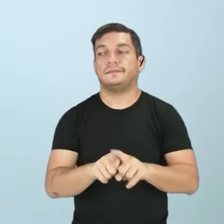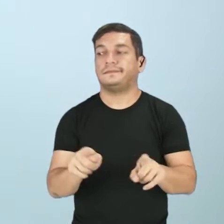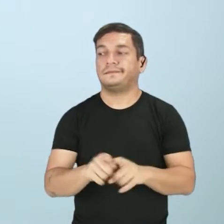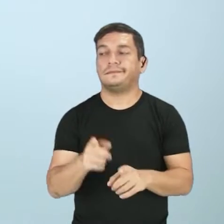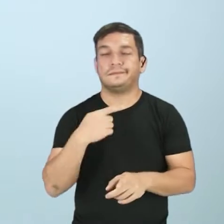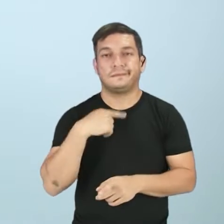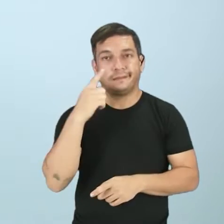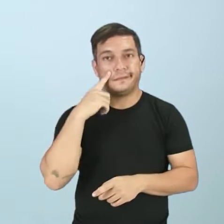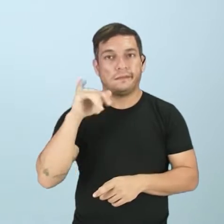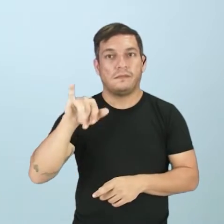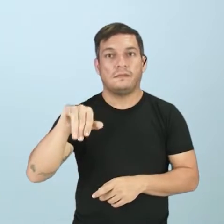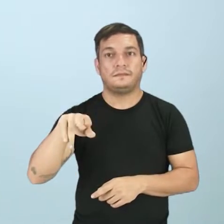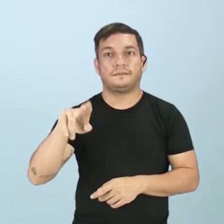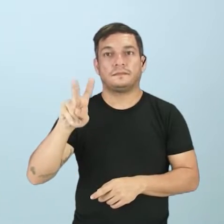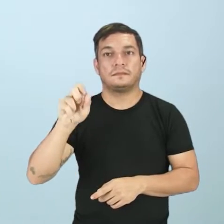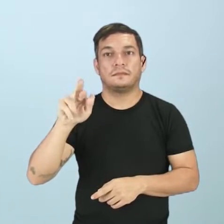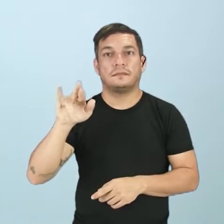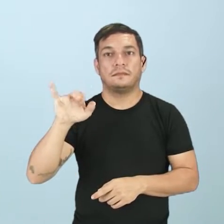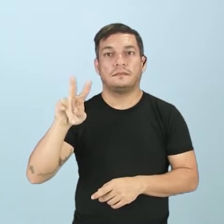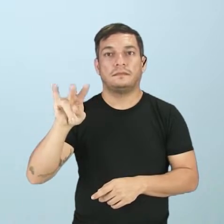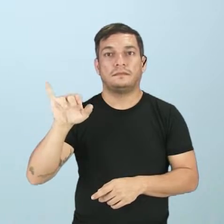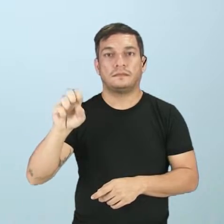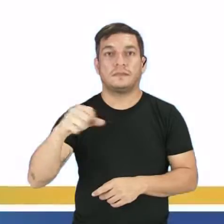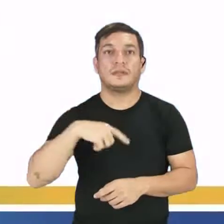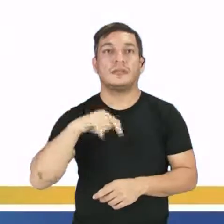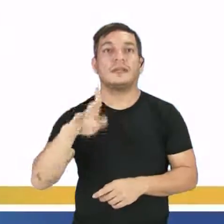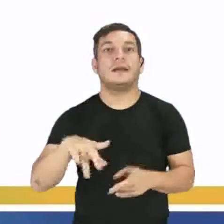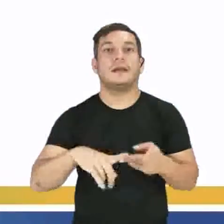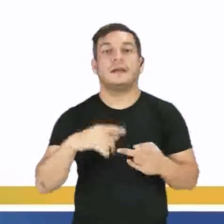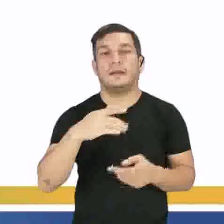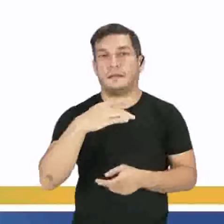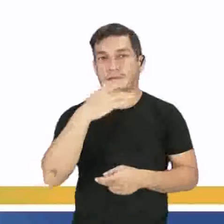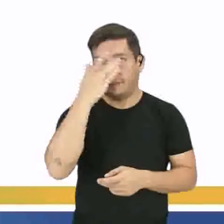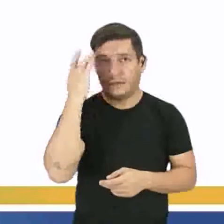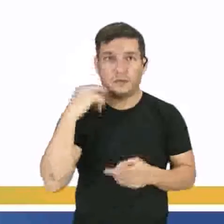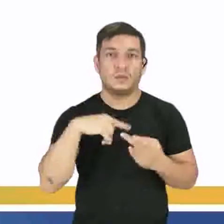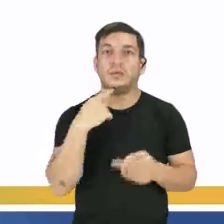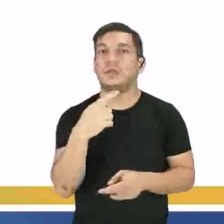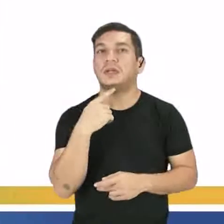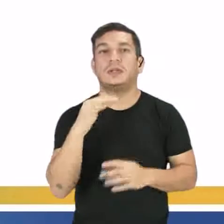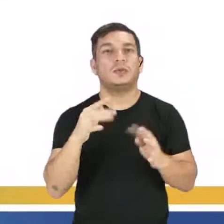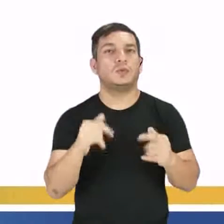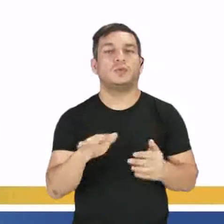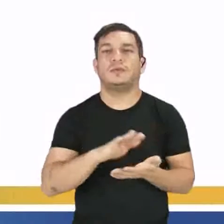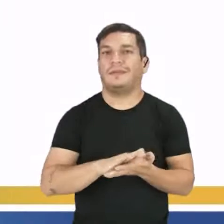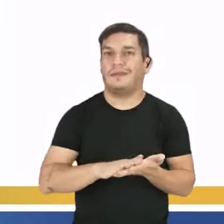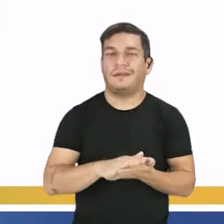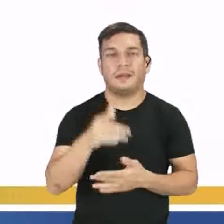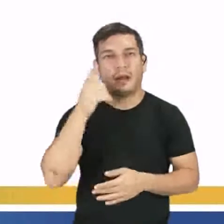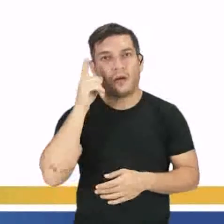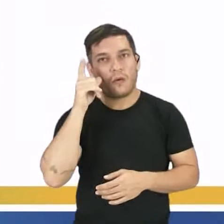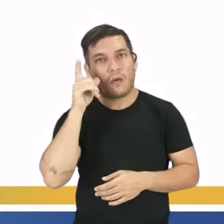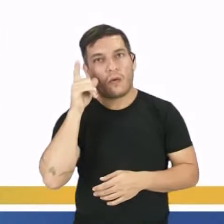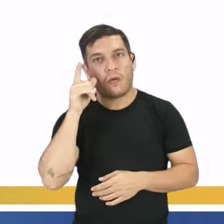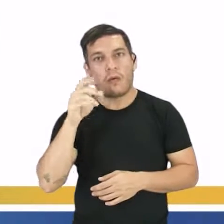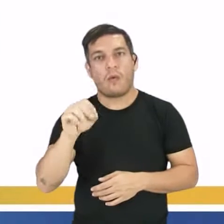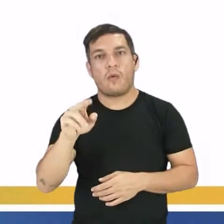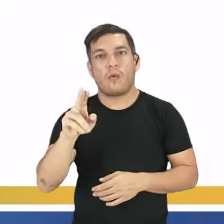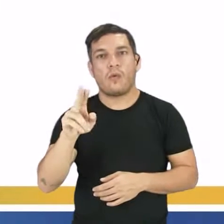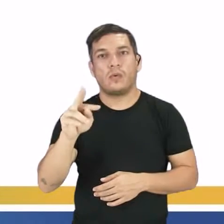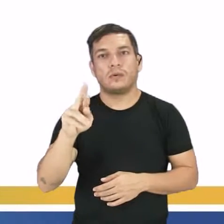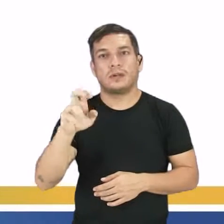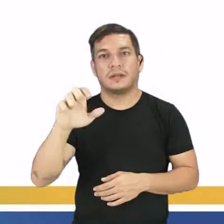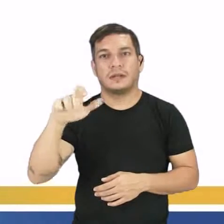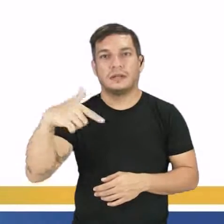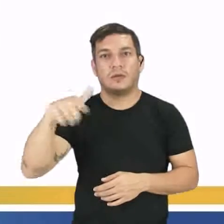os invariáveis: quem, alguém, ninguém, tudo, nada, outrem,